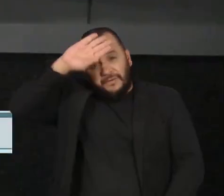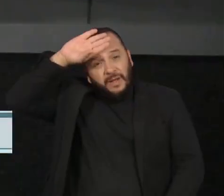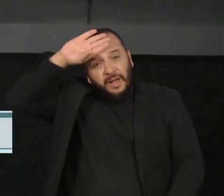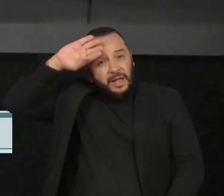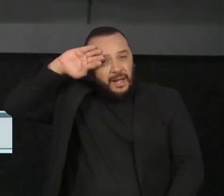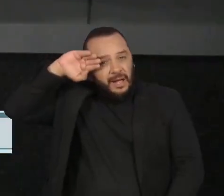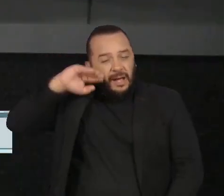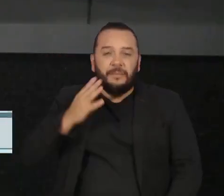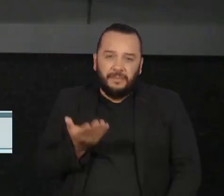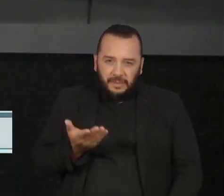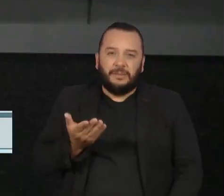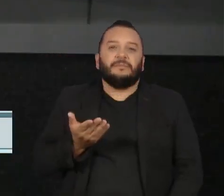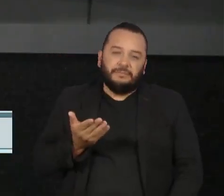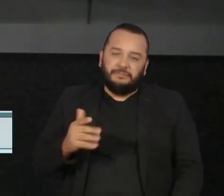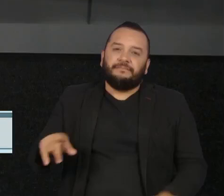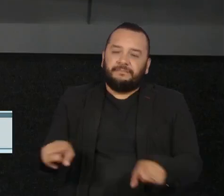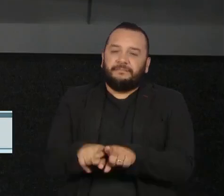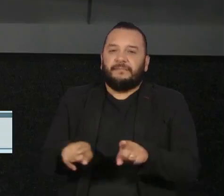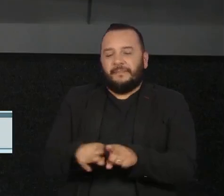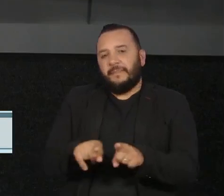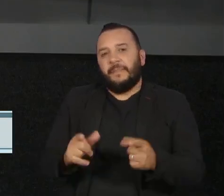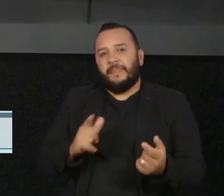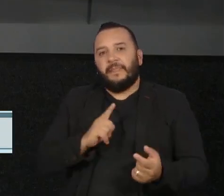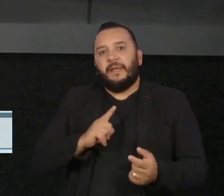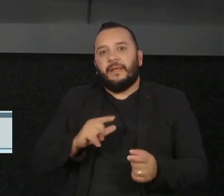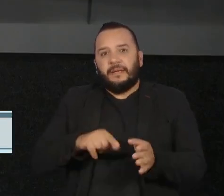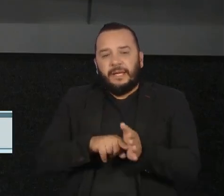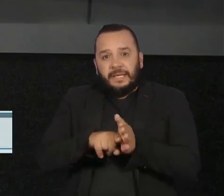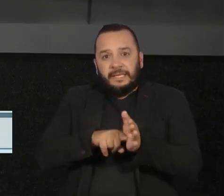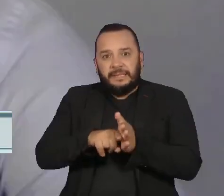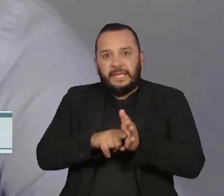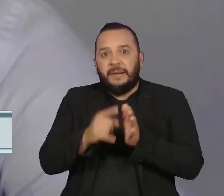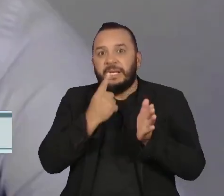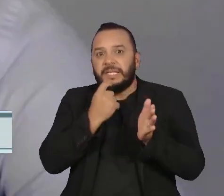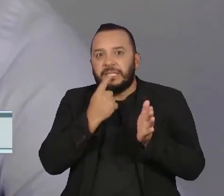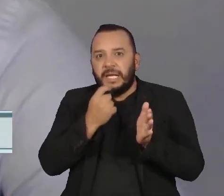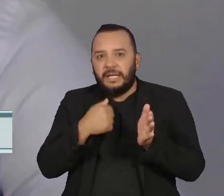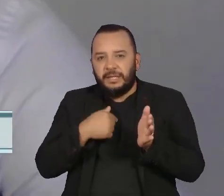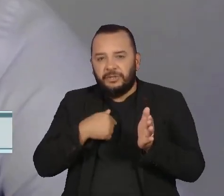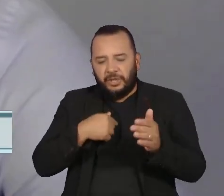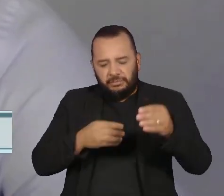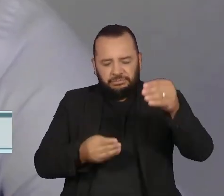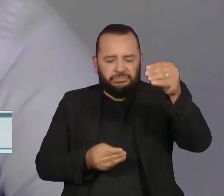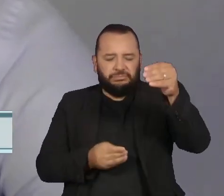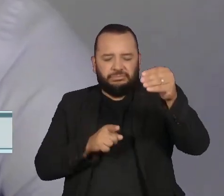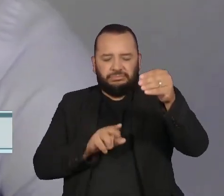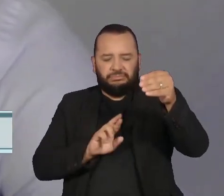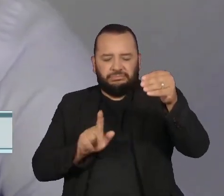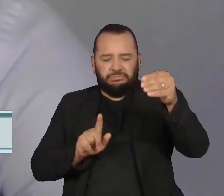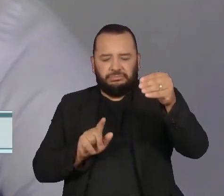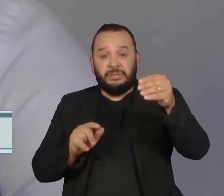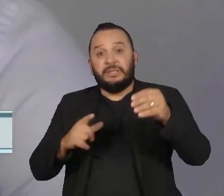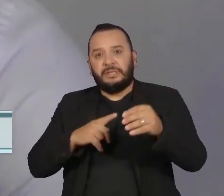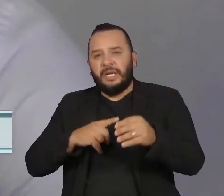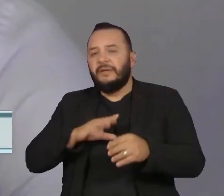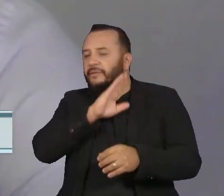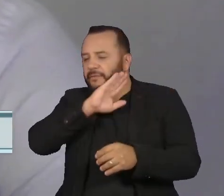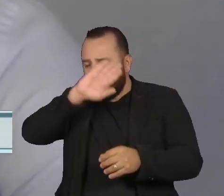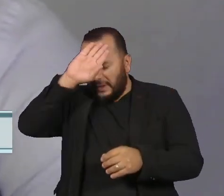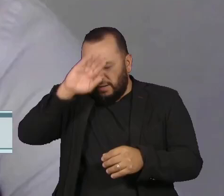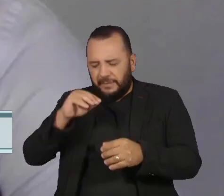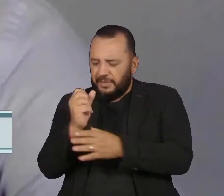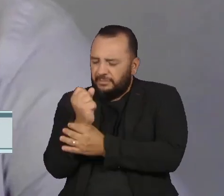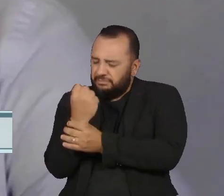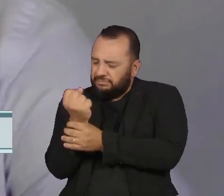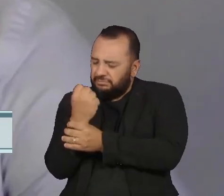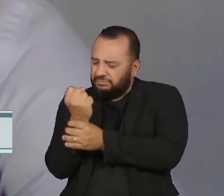com isso também vai começando a ter algumas alterações nos exames de sangue, né? Então, pacientes aí começam a ter febre baixa persistente, dor